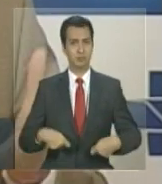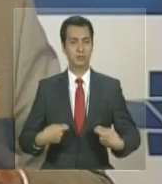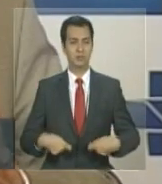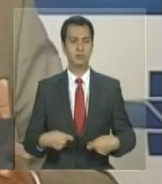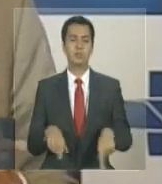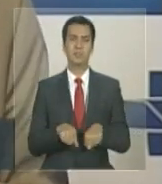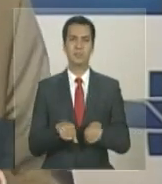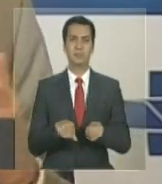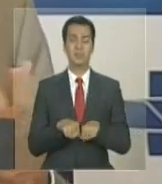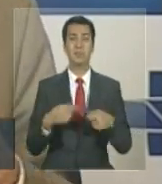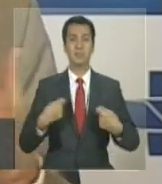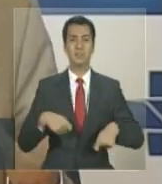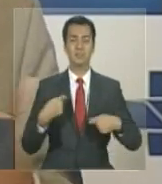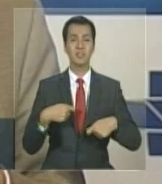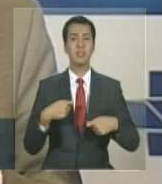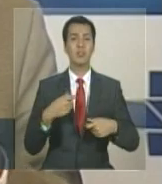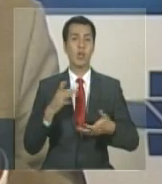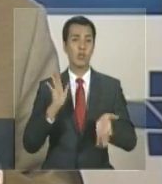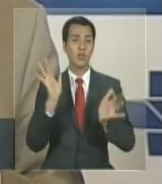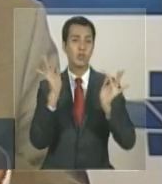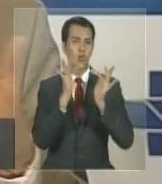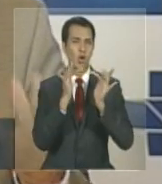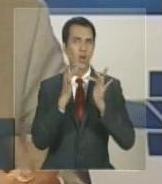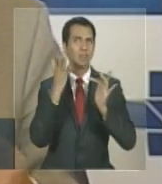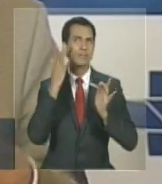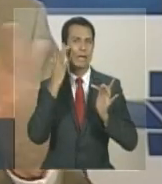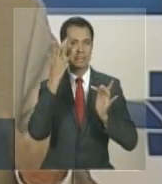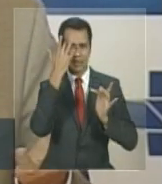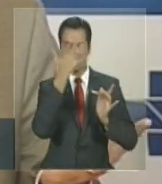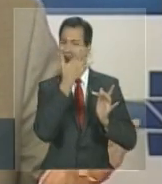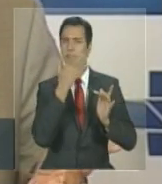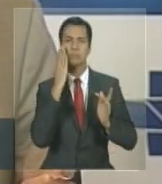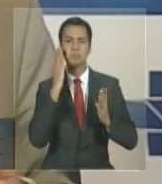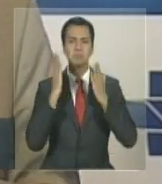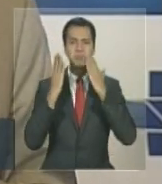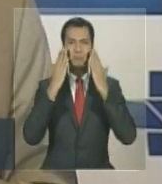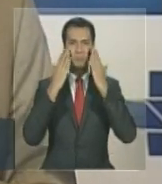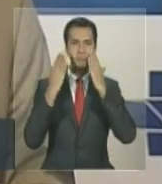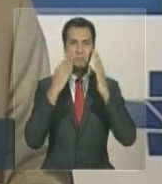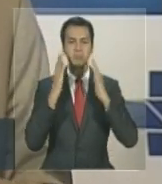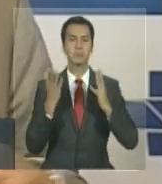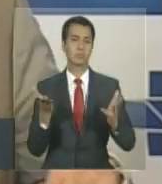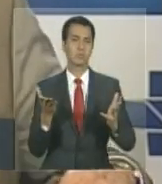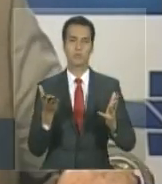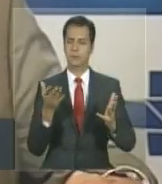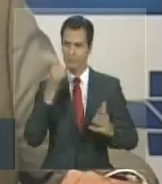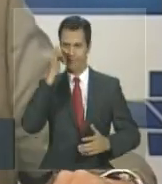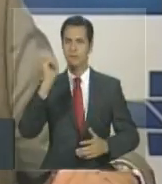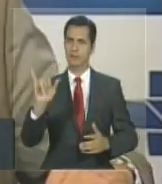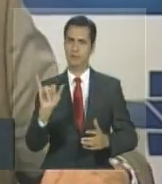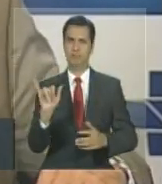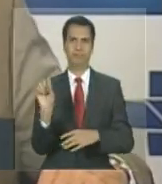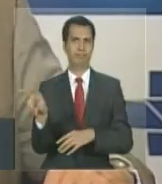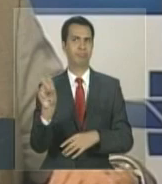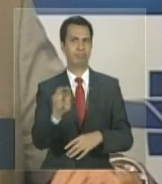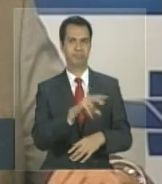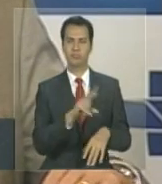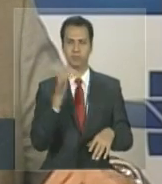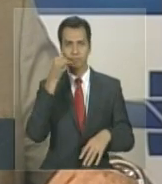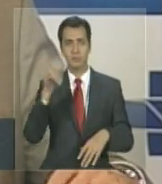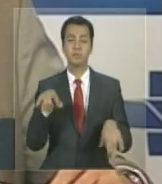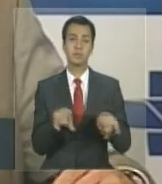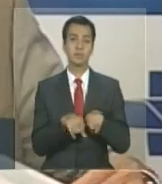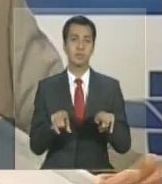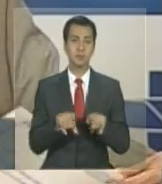tocar a face, né, porque a gente pode ter aí não só o sarampo, outros vírus, né? Não compartilhar objeto de uso pessoal e cobrir